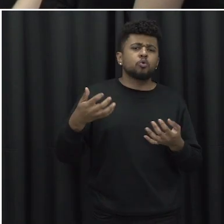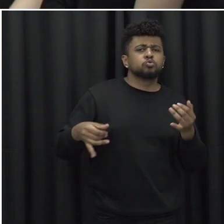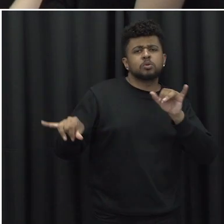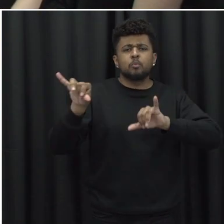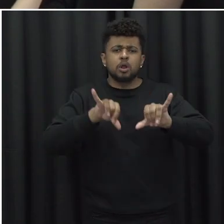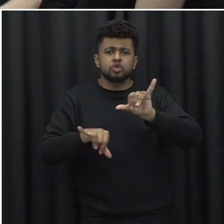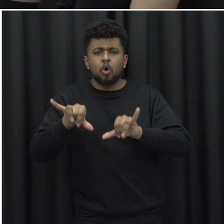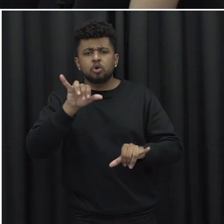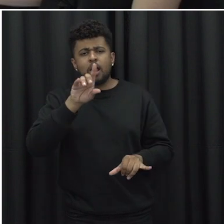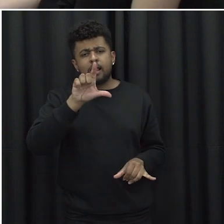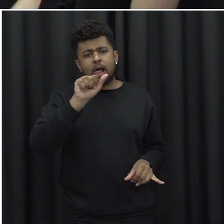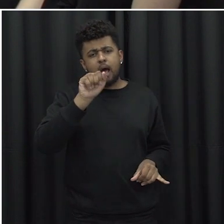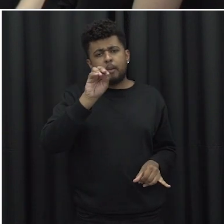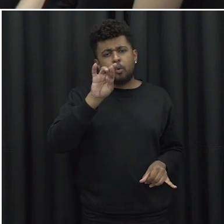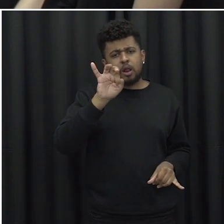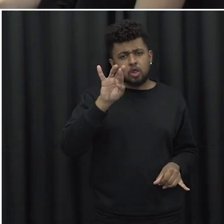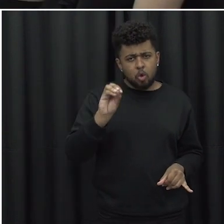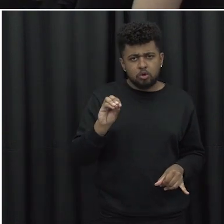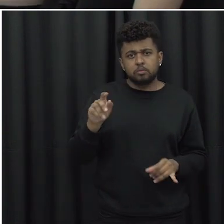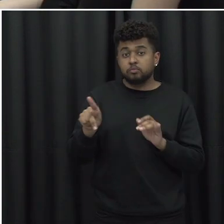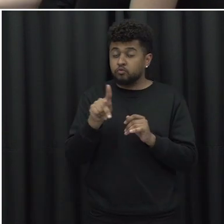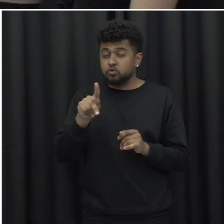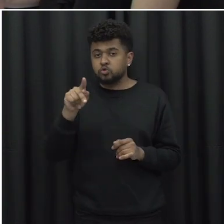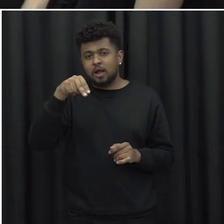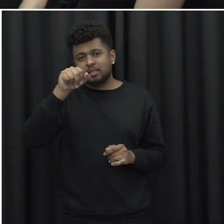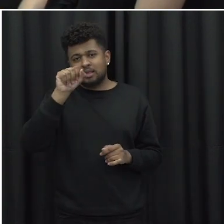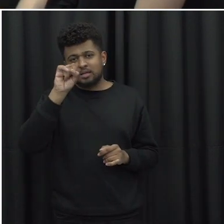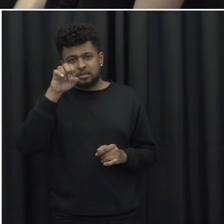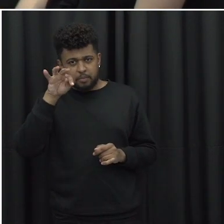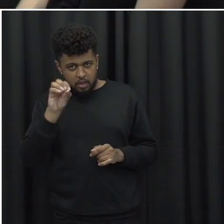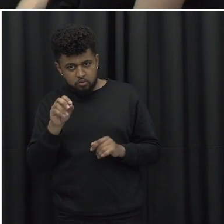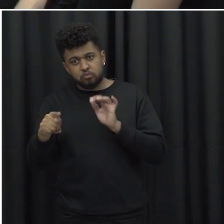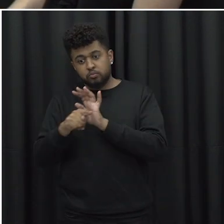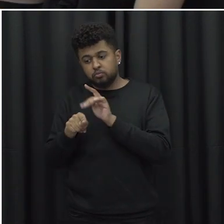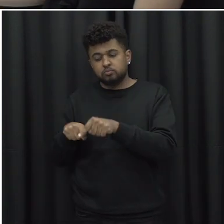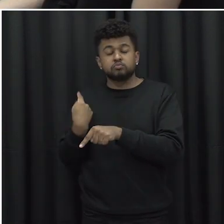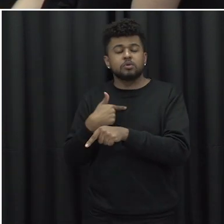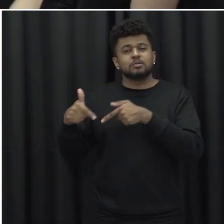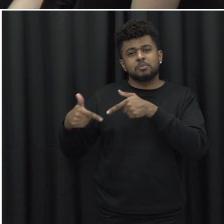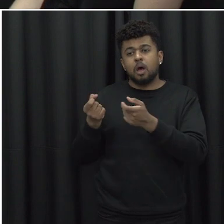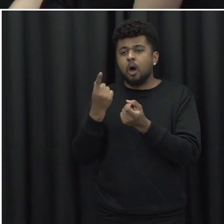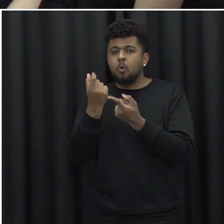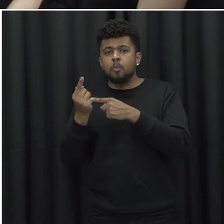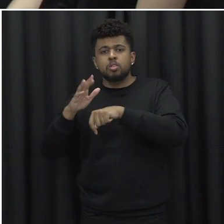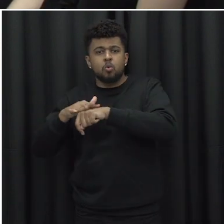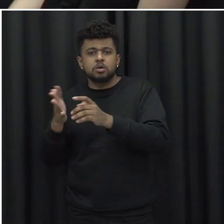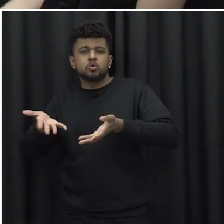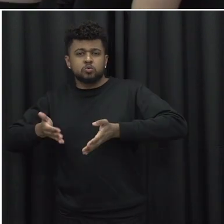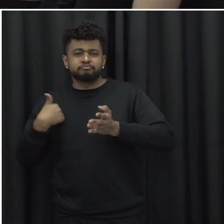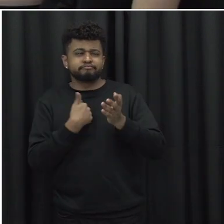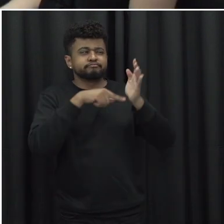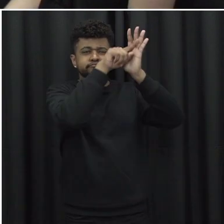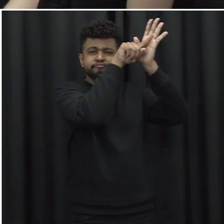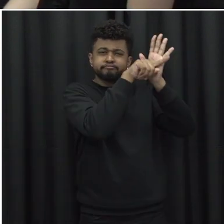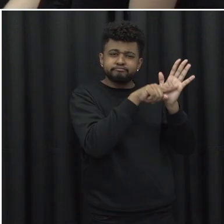Então, o laboratório do professor Nascimento, que é o laboratório de cannabis medicinal e ciência psicodélica, a gente trabalha com algumas dessas doenças hoje, a gente